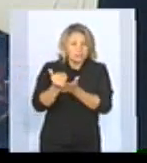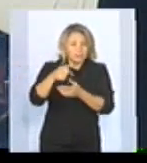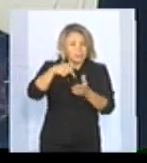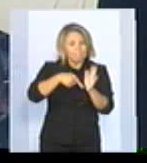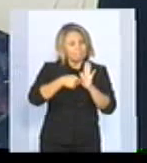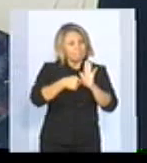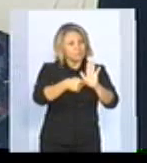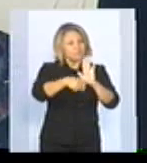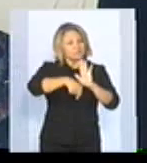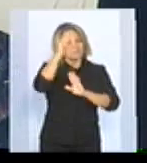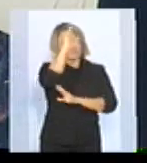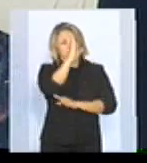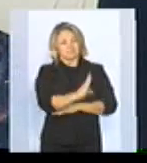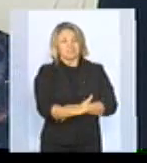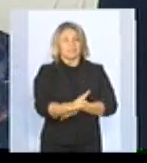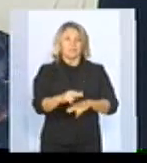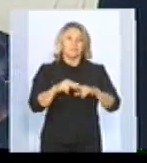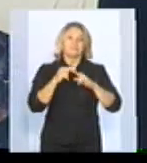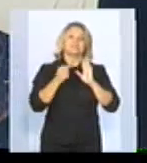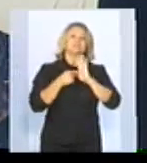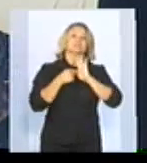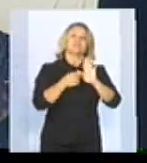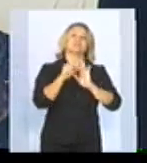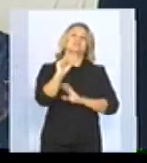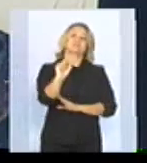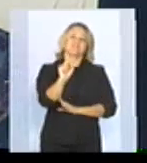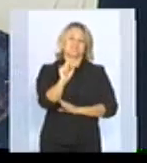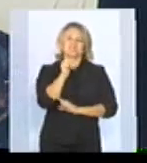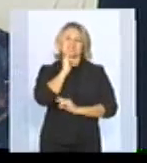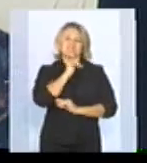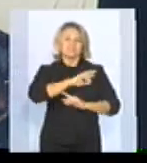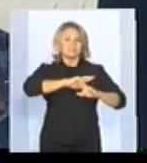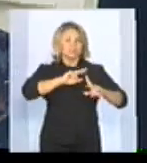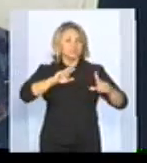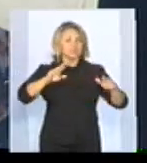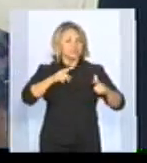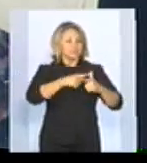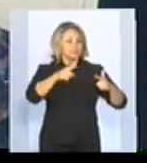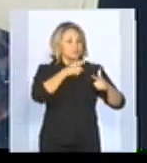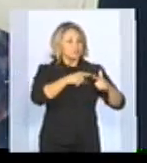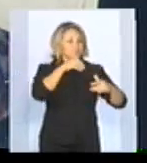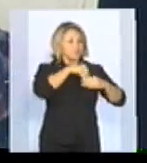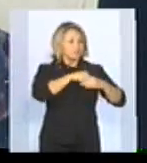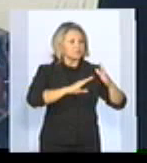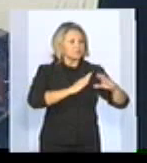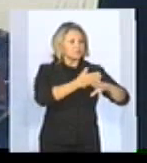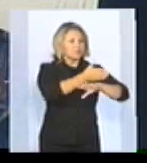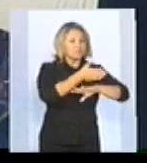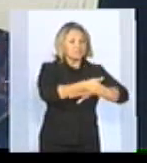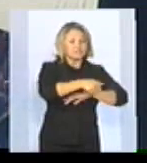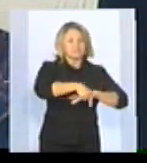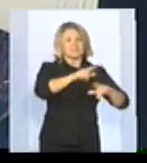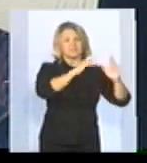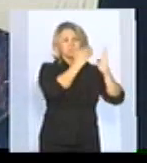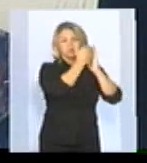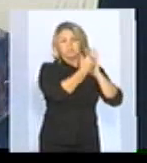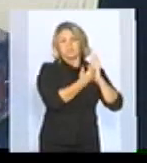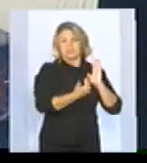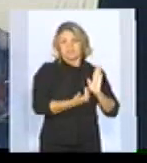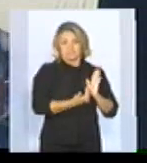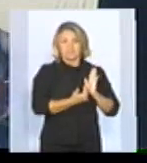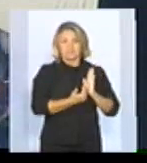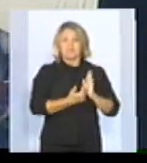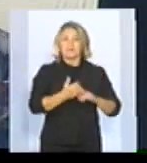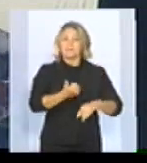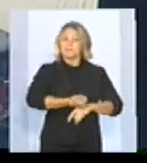país. Ou seja, isso demonstra altas barreiras à entrada na atividade de programação. Para superar esse cenário e estimular a